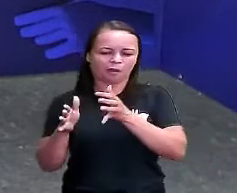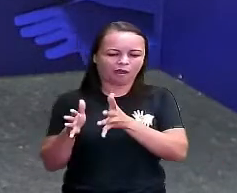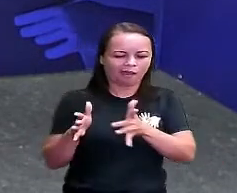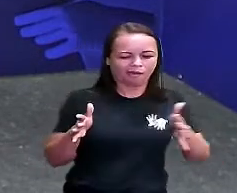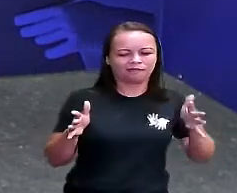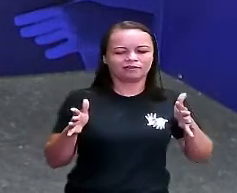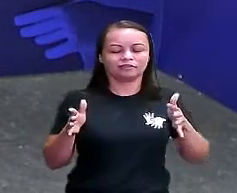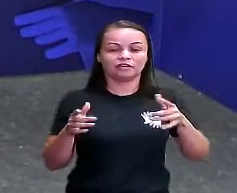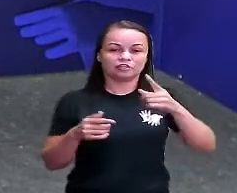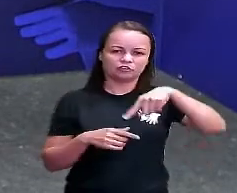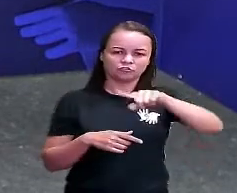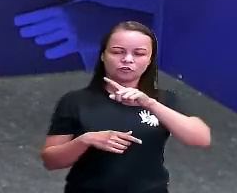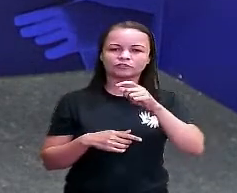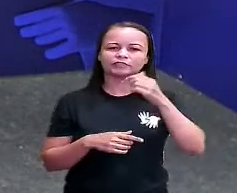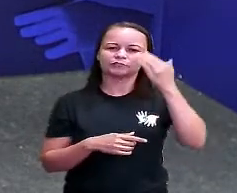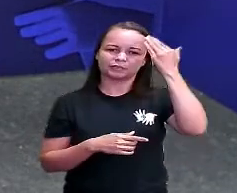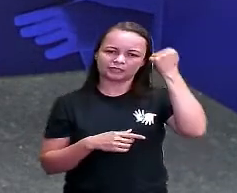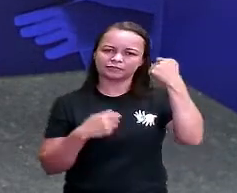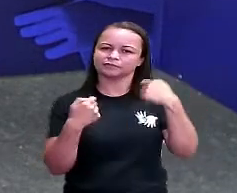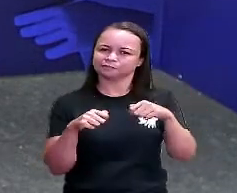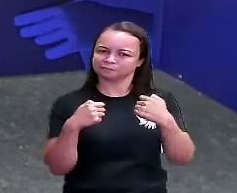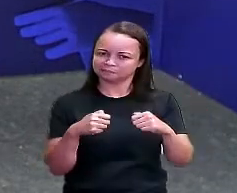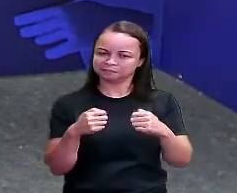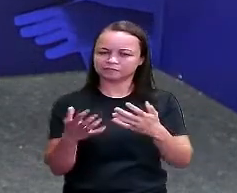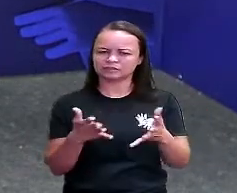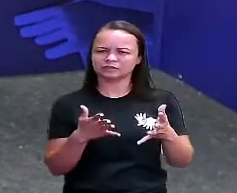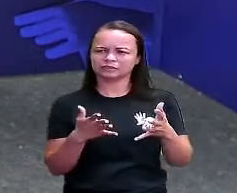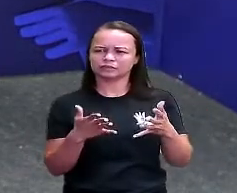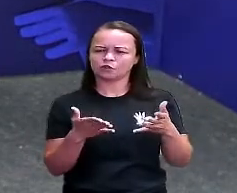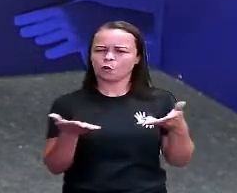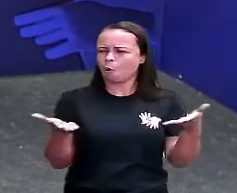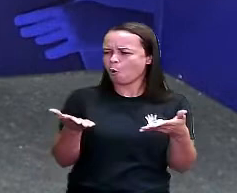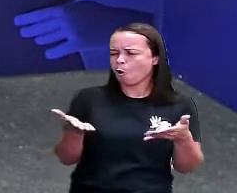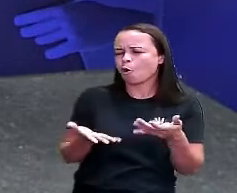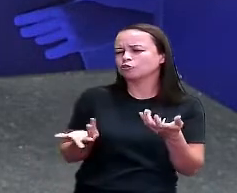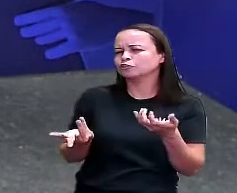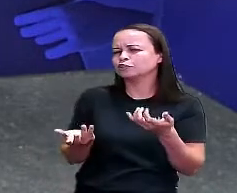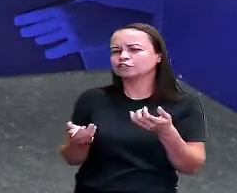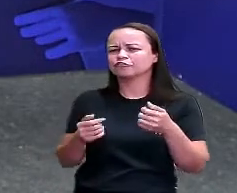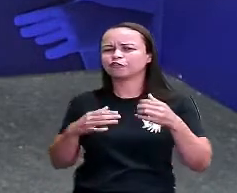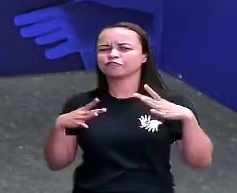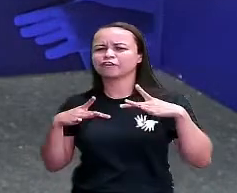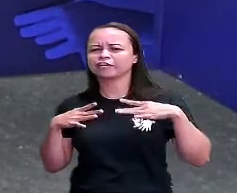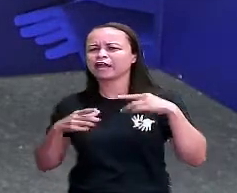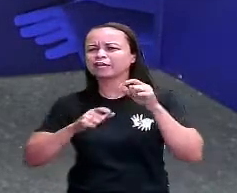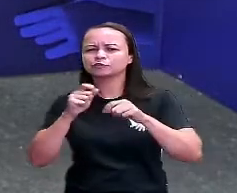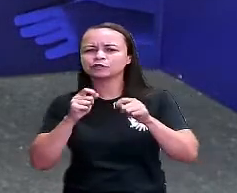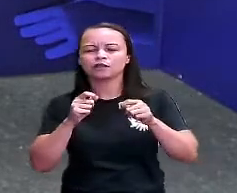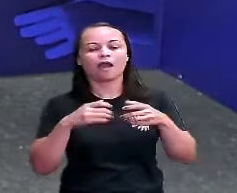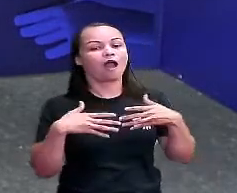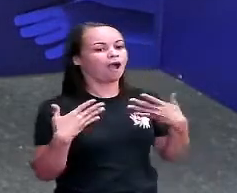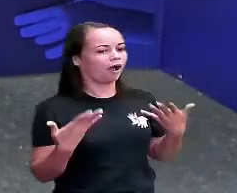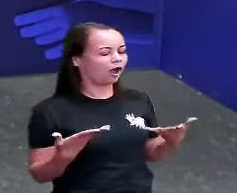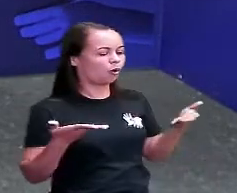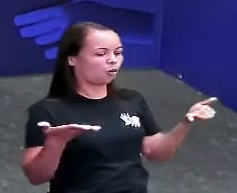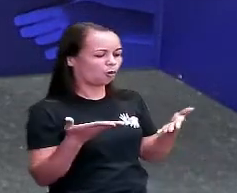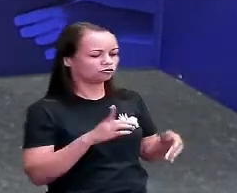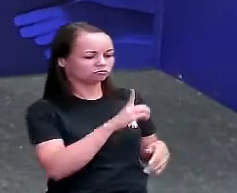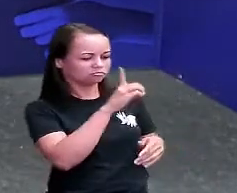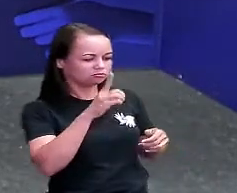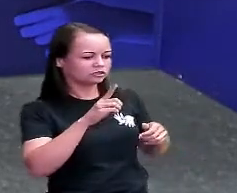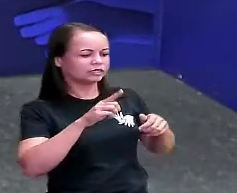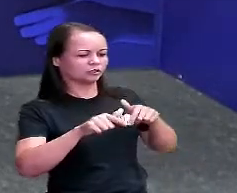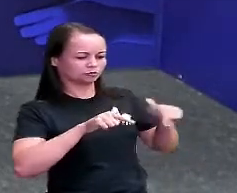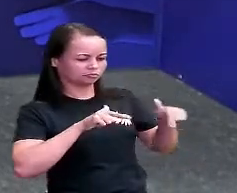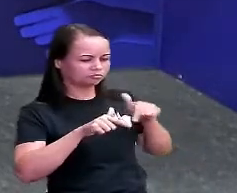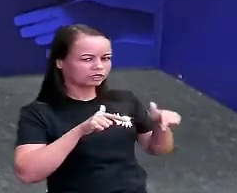e vocês têm que estar antenados para saber. Foi feriado hoje por quê? Ah, hoje é dia do trabalhador. Então, é um